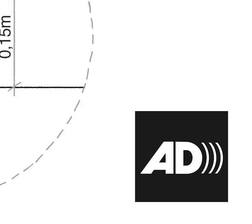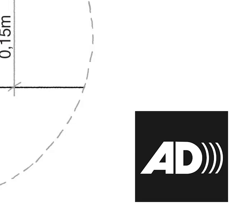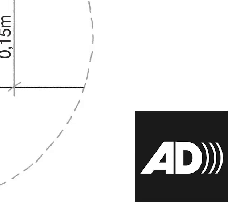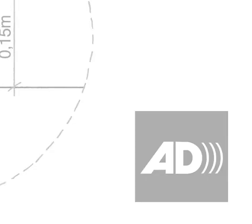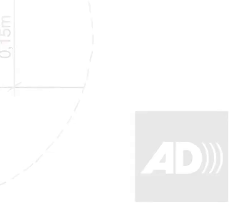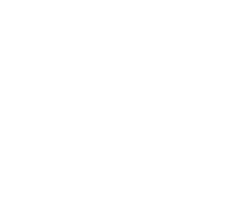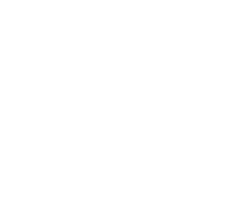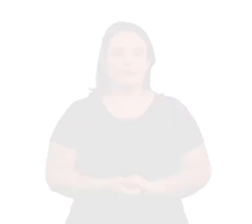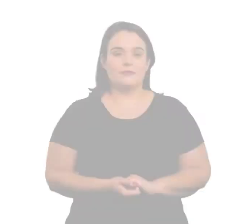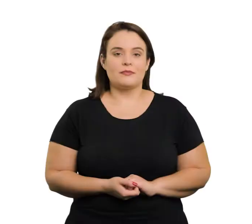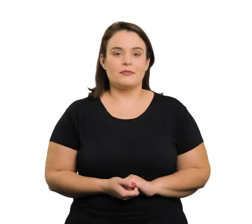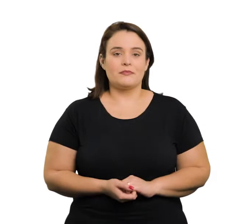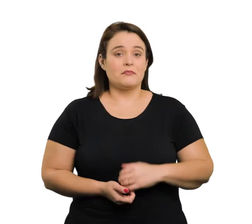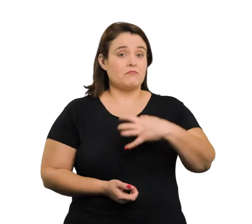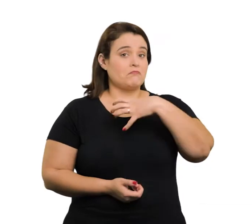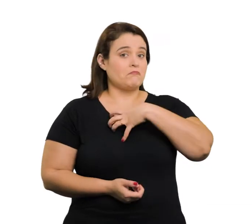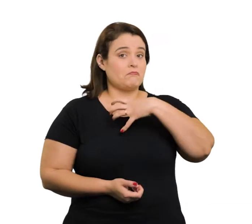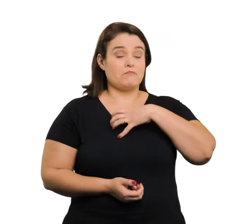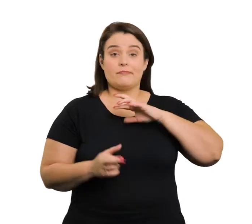de comprimento.